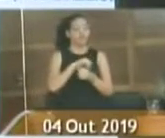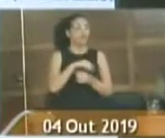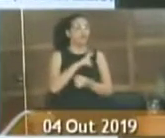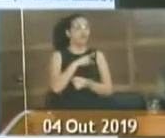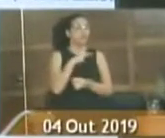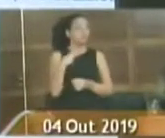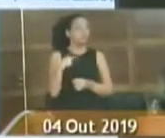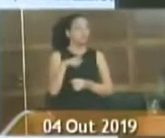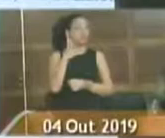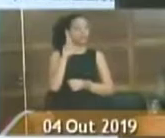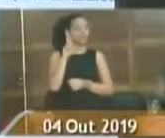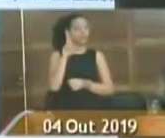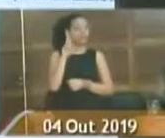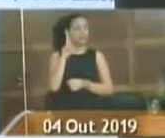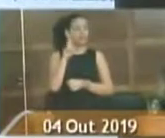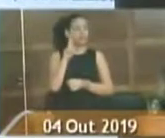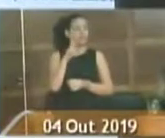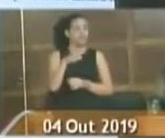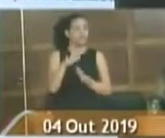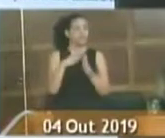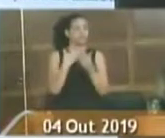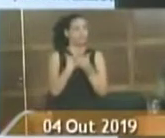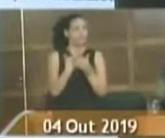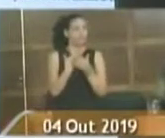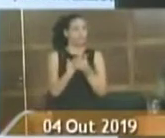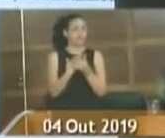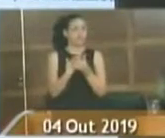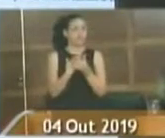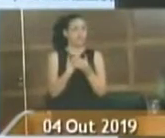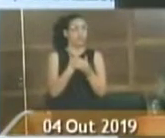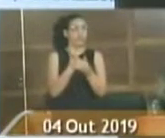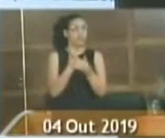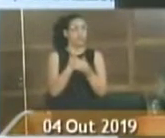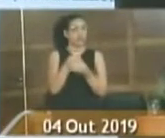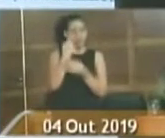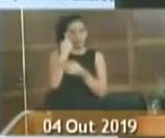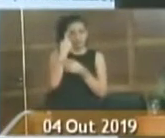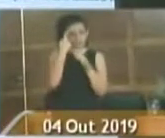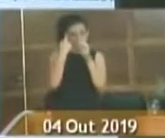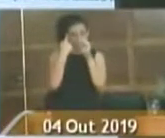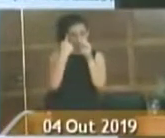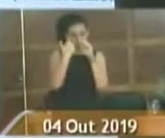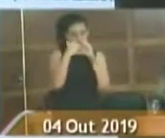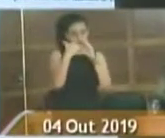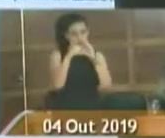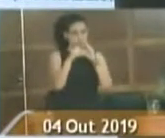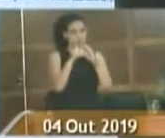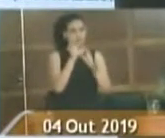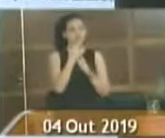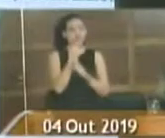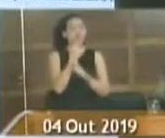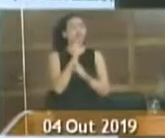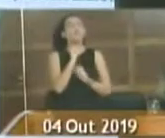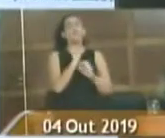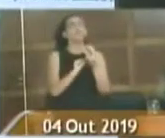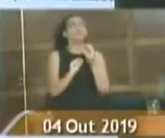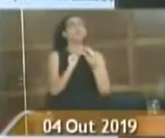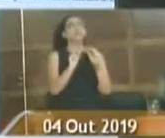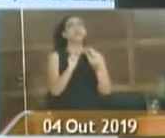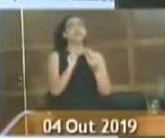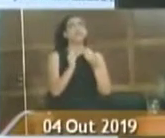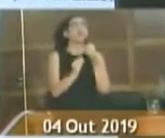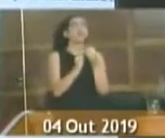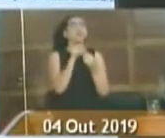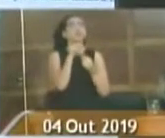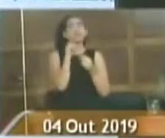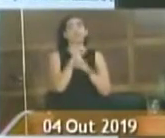a representante, né, da escola Tia Carmen. Vou te dar o e-mail direitinho e o passo a passo de como é feito a denúncia, se